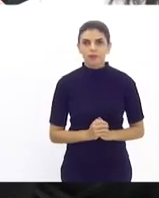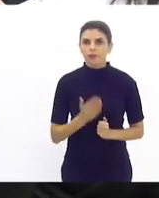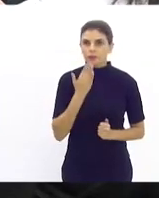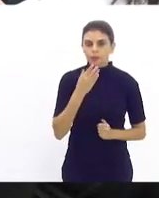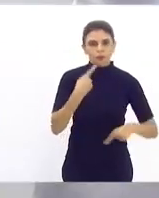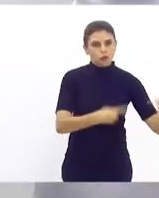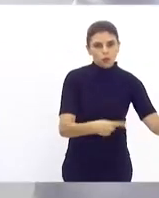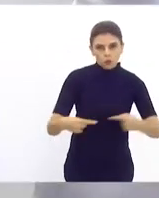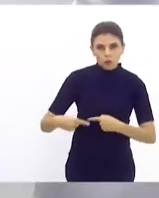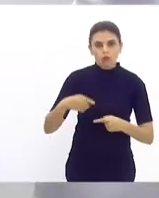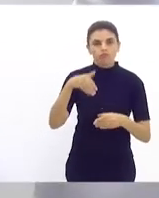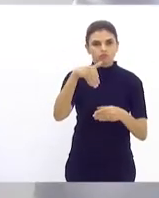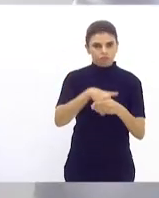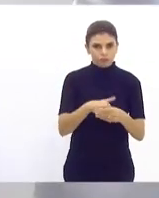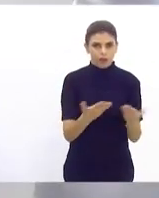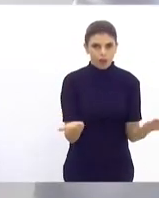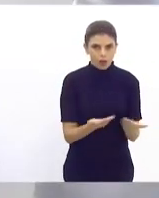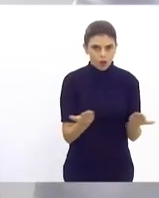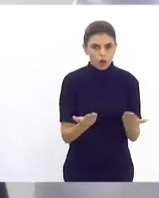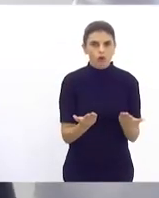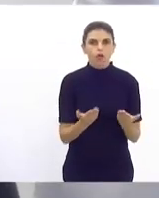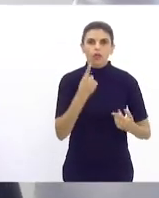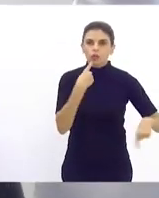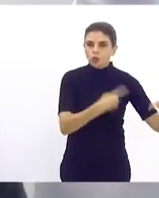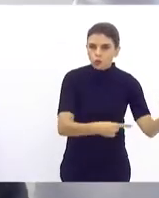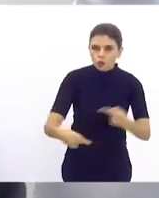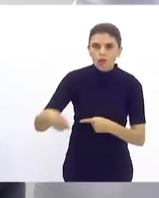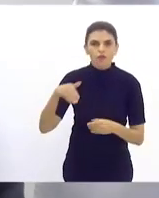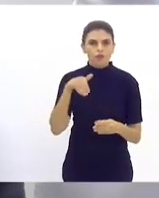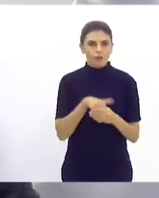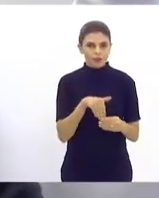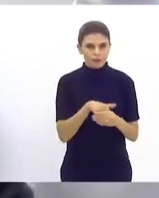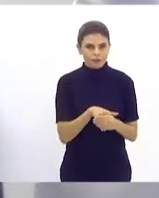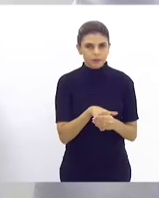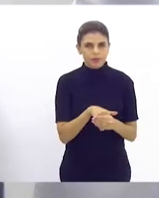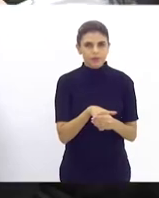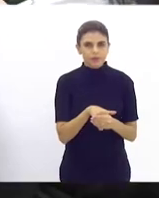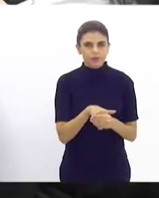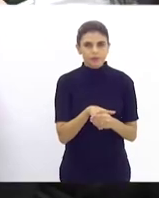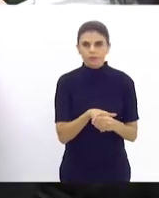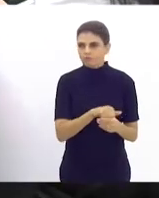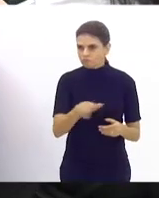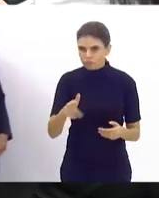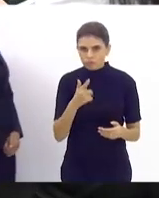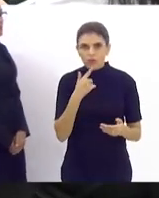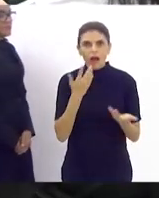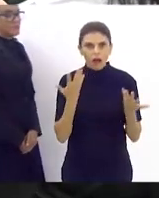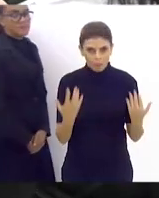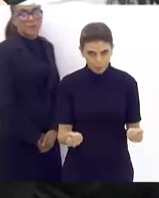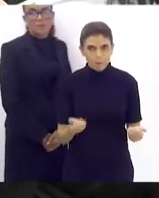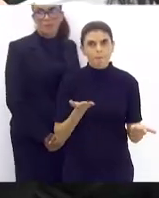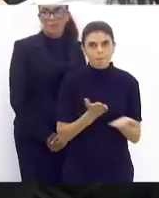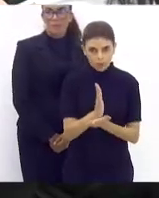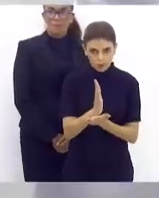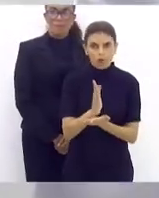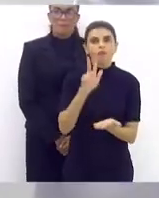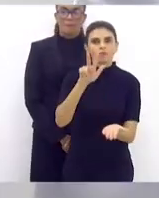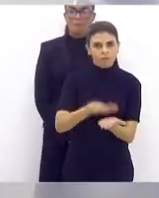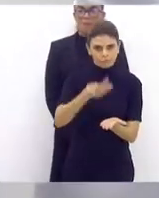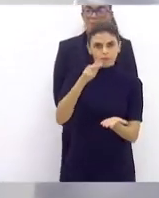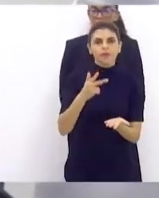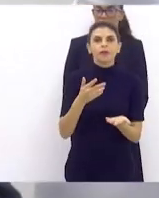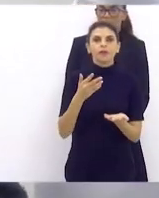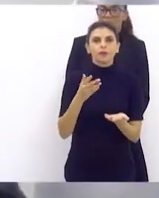discussão, os projetos mencionados, não havendo quem queira discutir, em votação, os senhores que aprovam permaneçam como estão, aprovados, os projetos